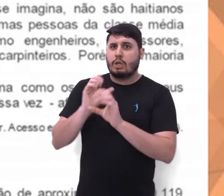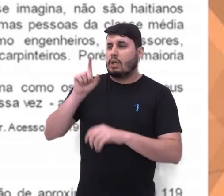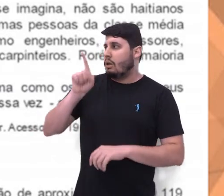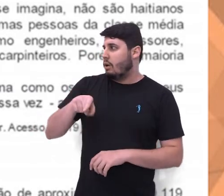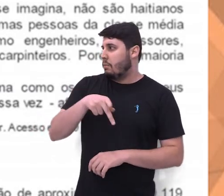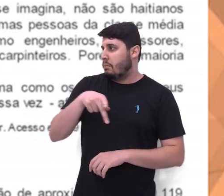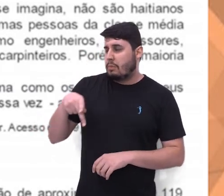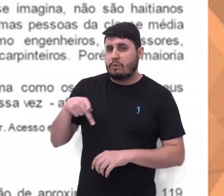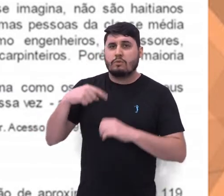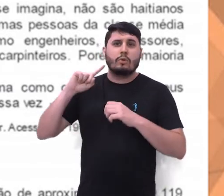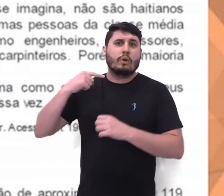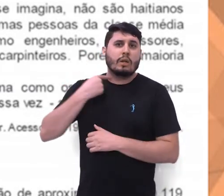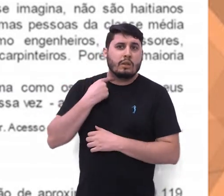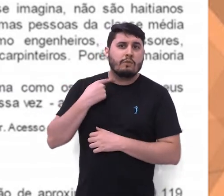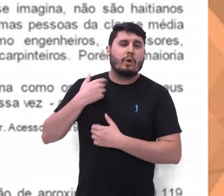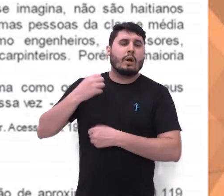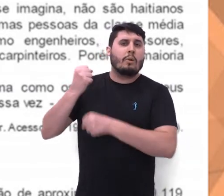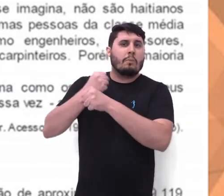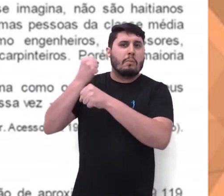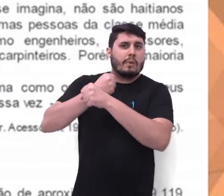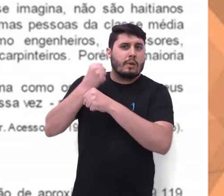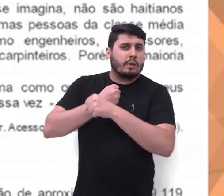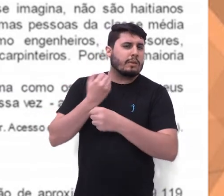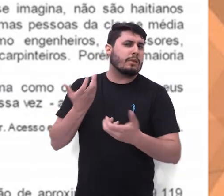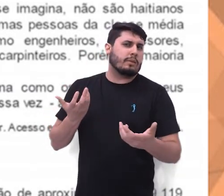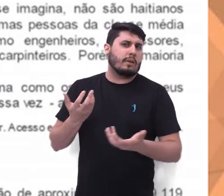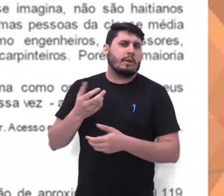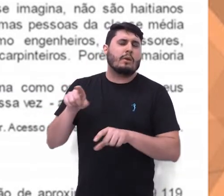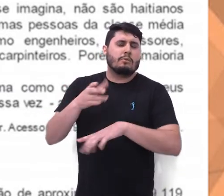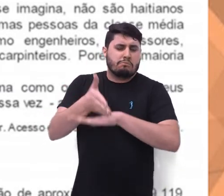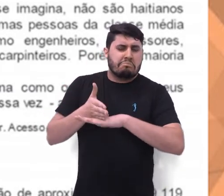professores, advogados, pedreiros, mestres de obras e